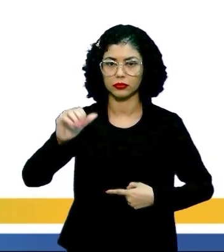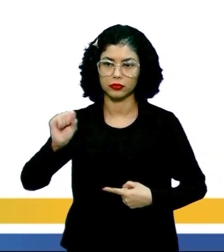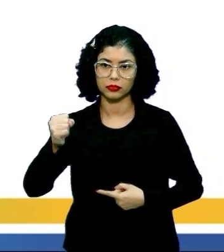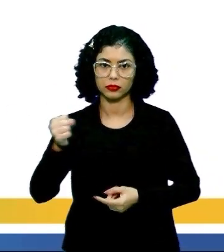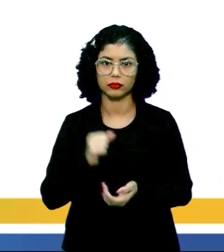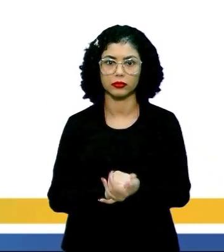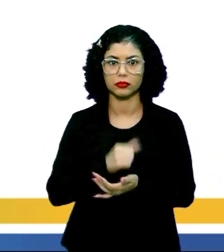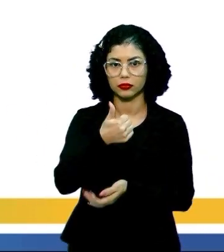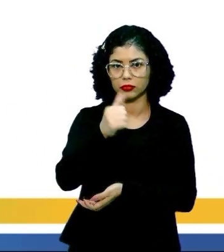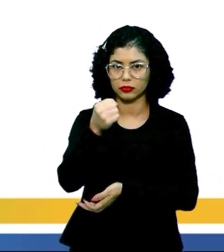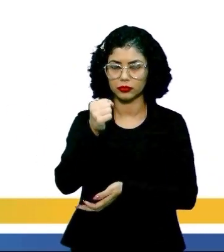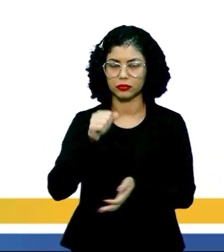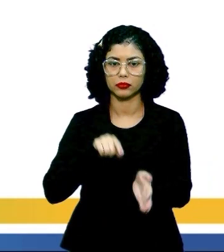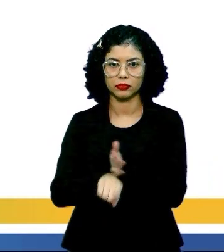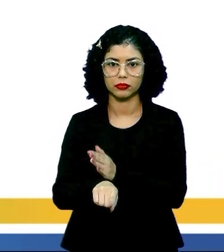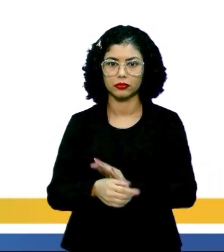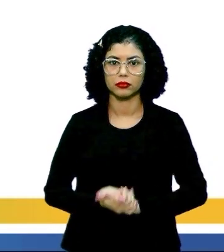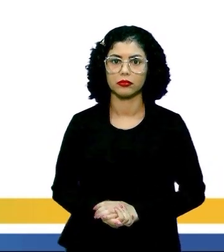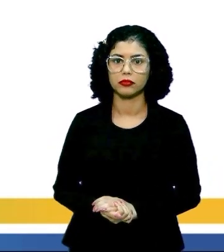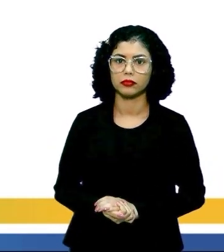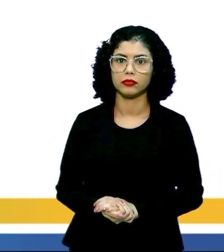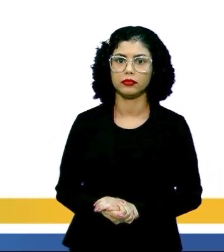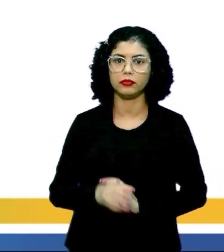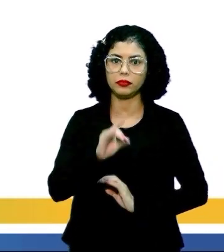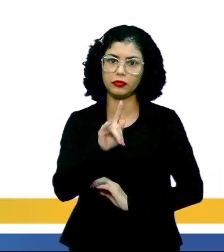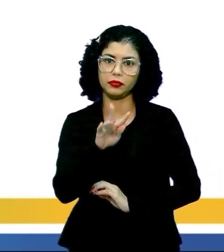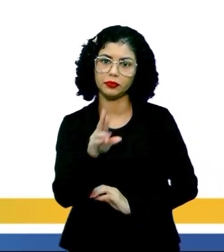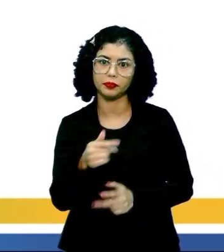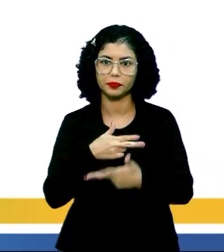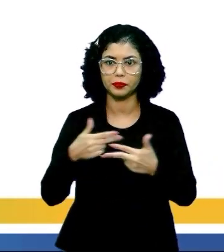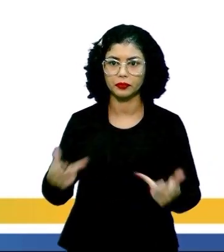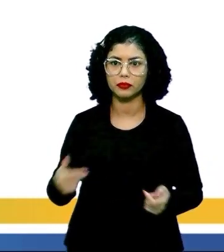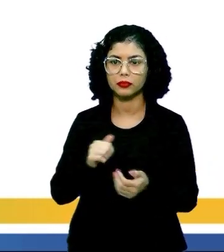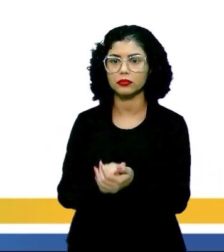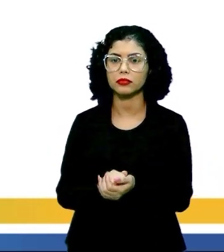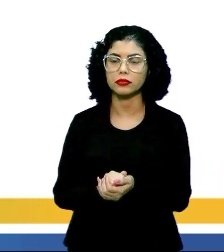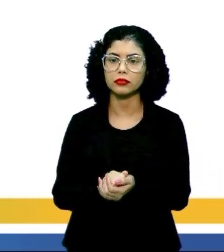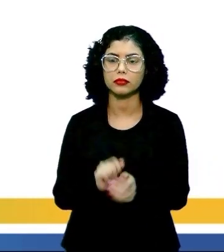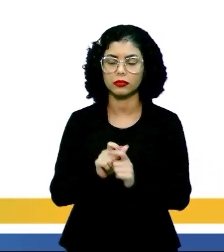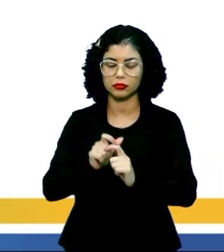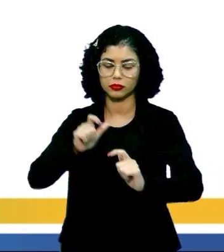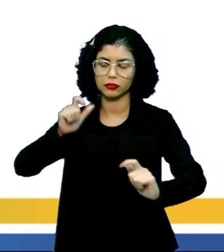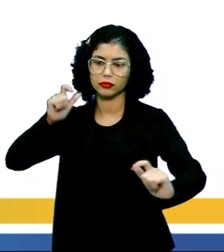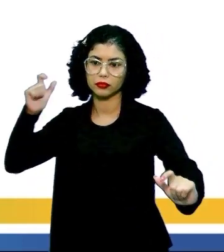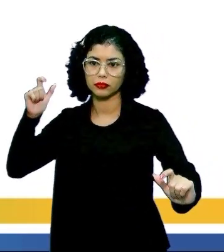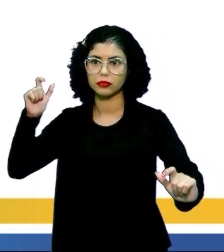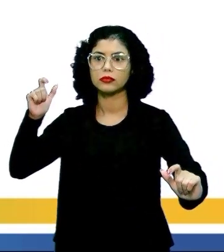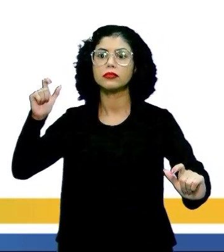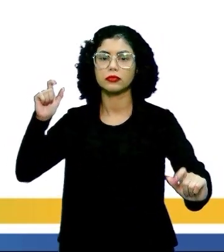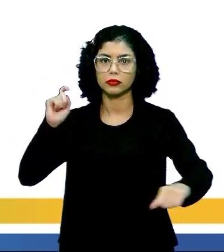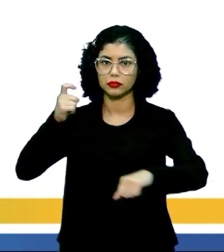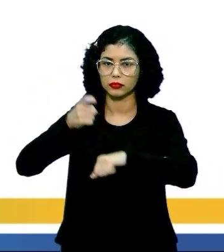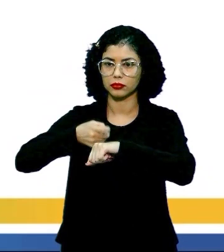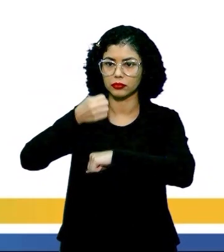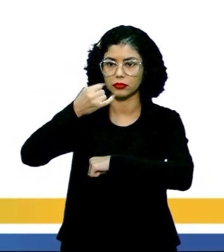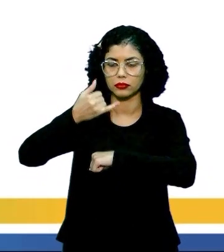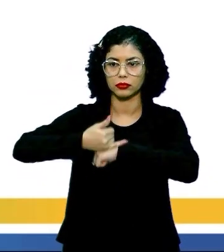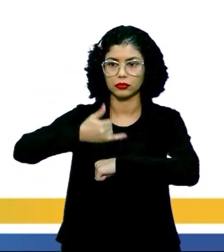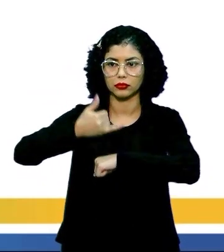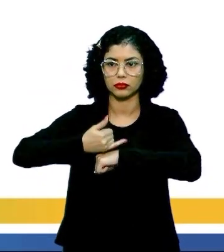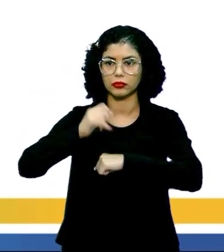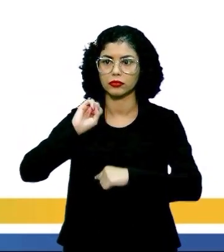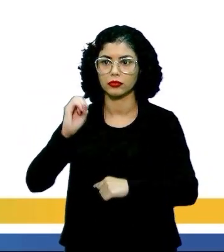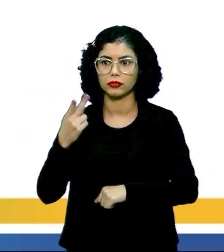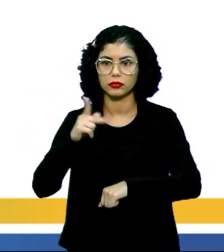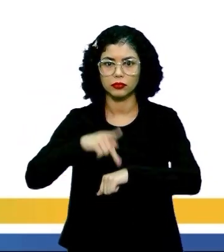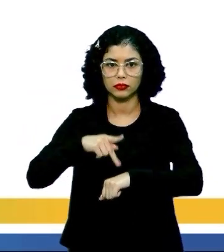questão 18 o dardo ele é um objeto em forma de lança feito de metal fibra de vidro